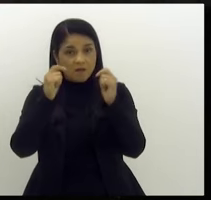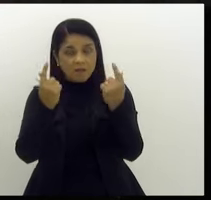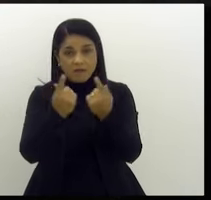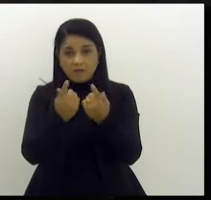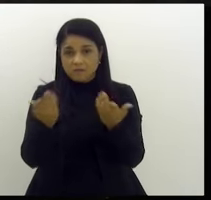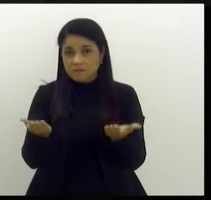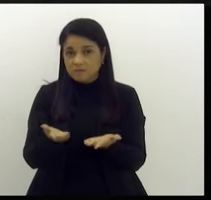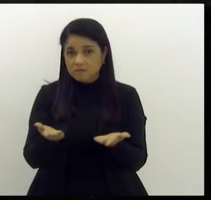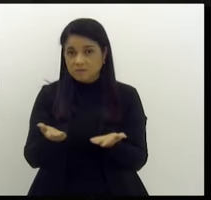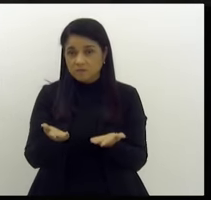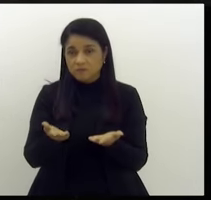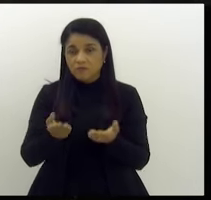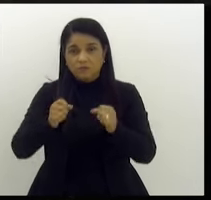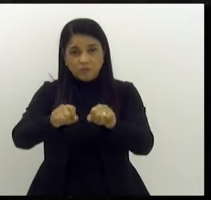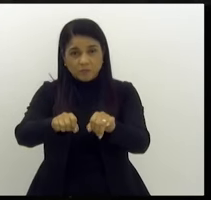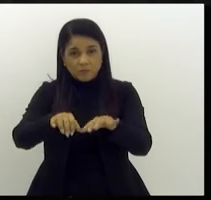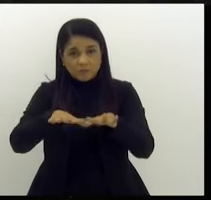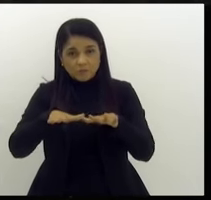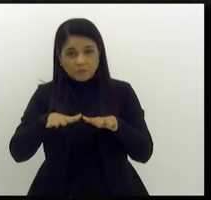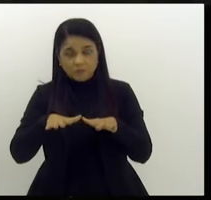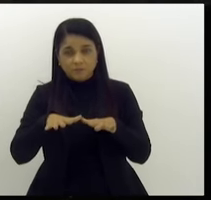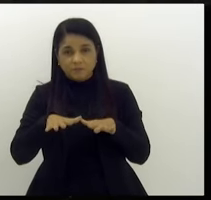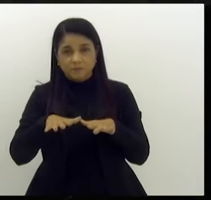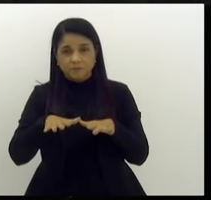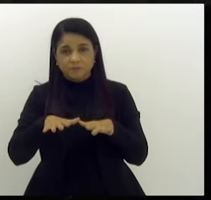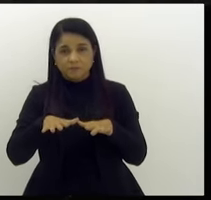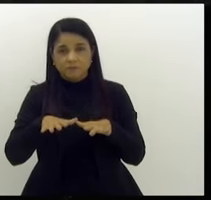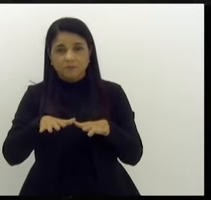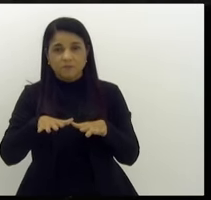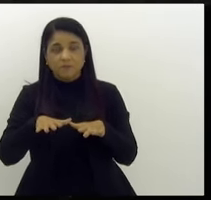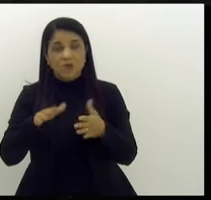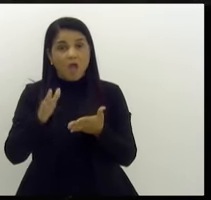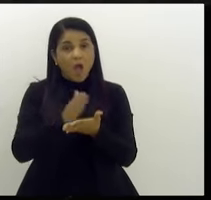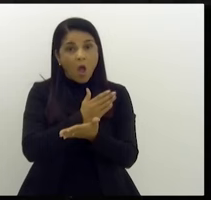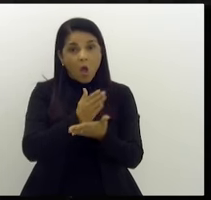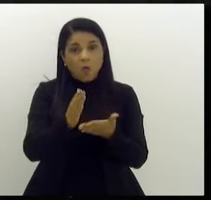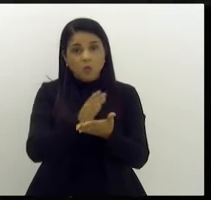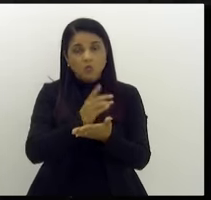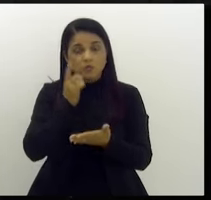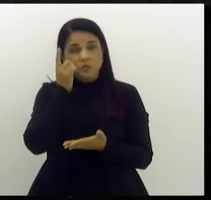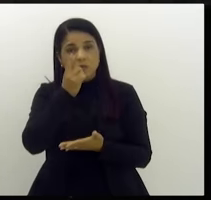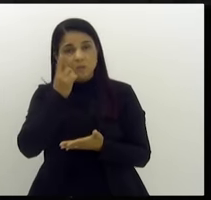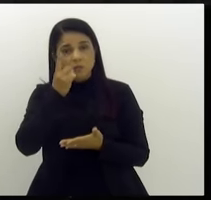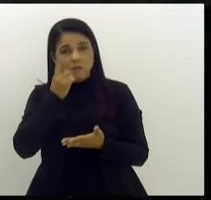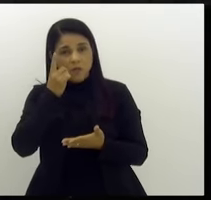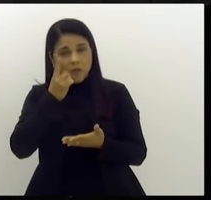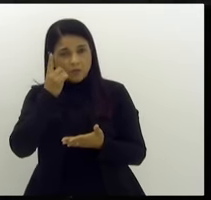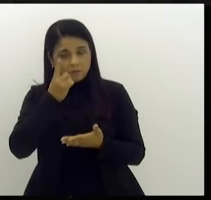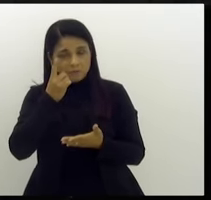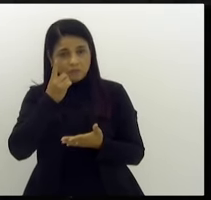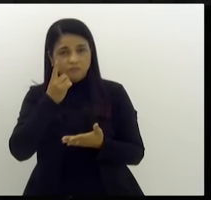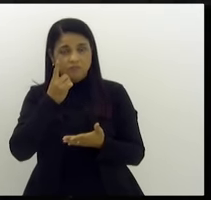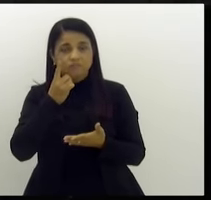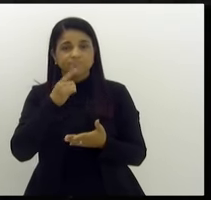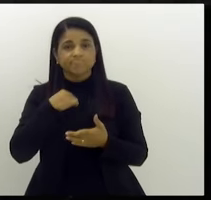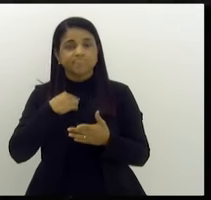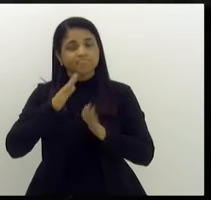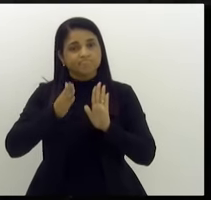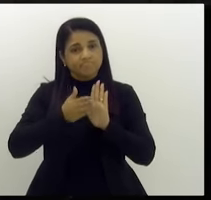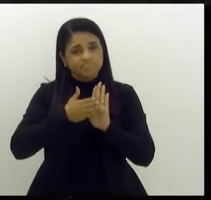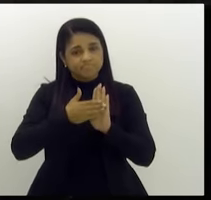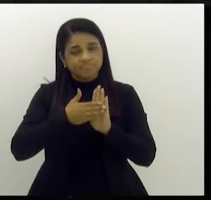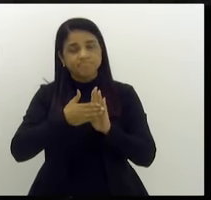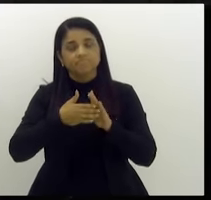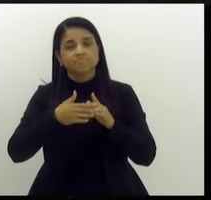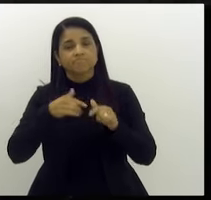nesse momento o plenário conta apenas com alguns Deputados de oposição que estão de fato propostos a fazer o